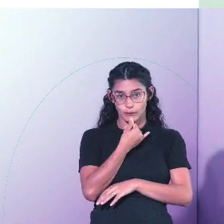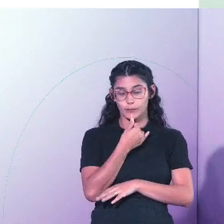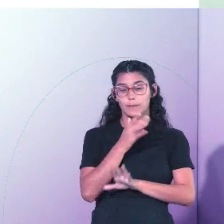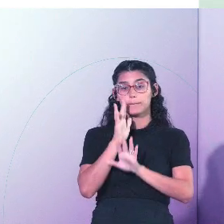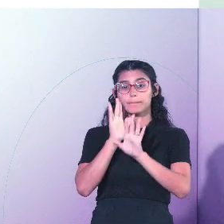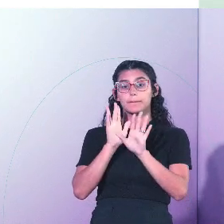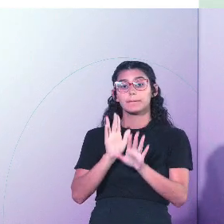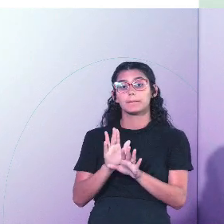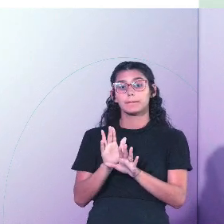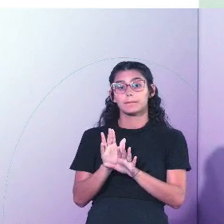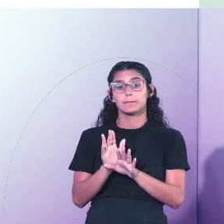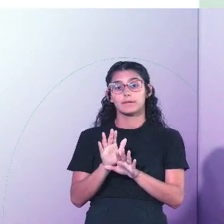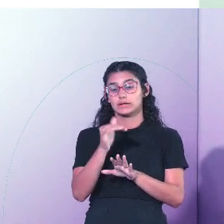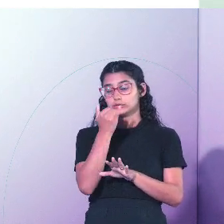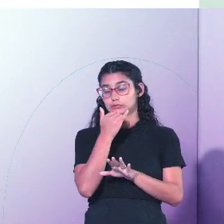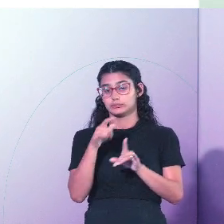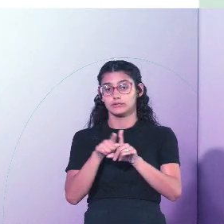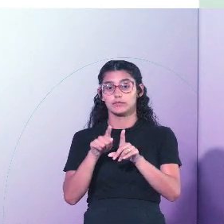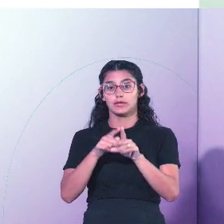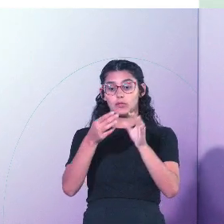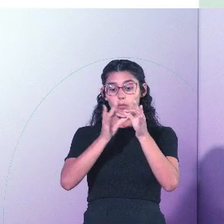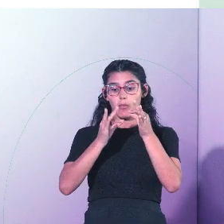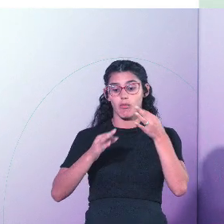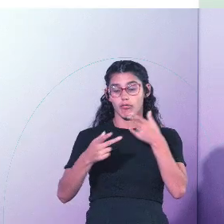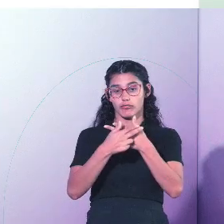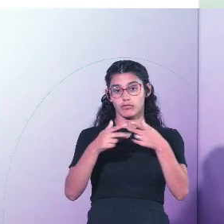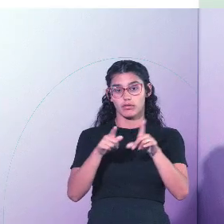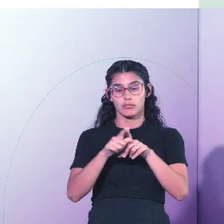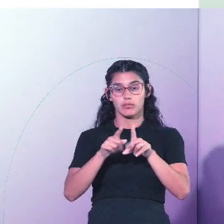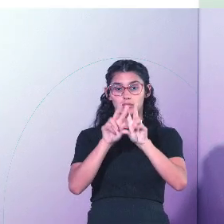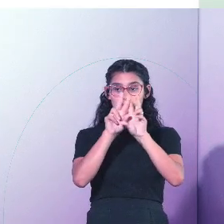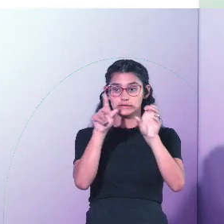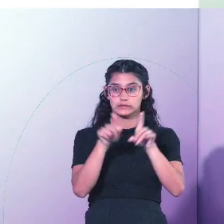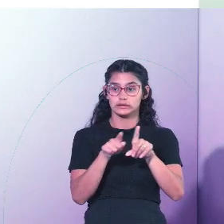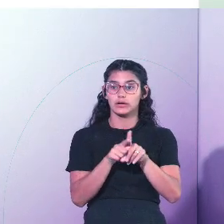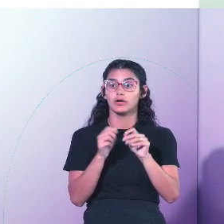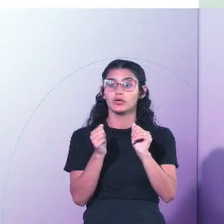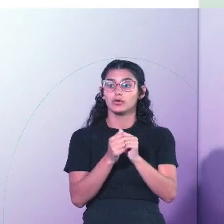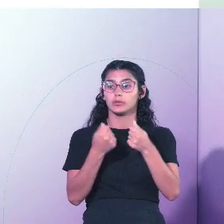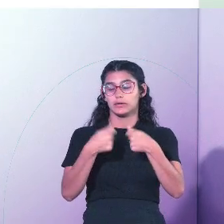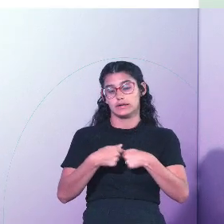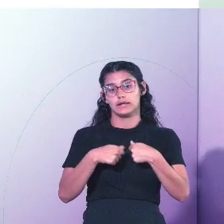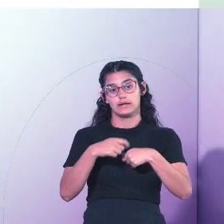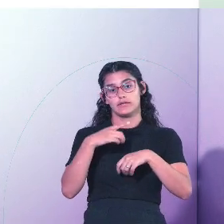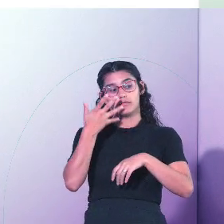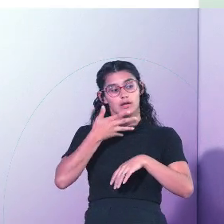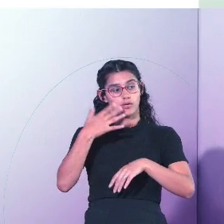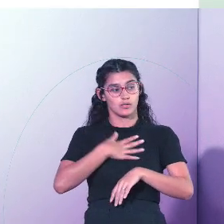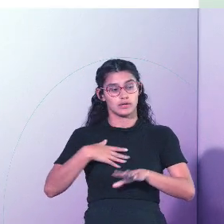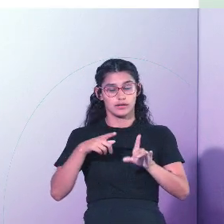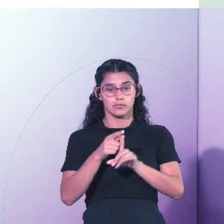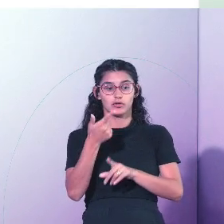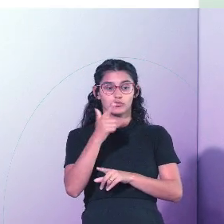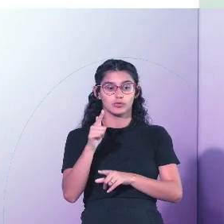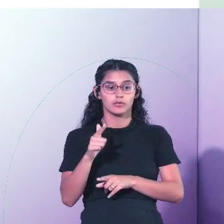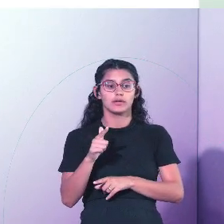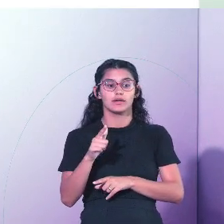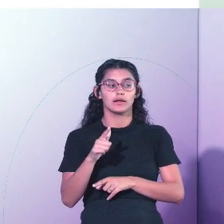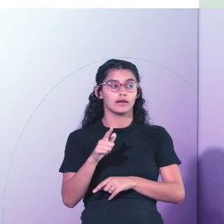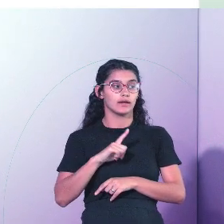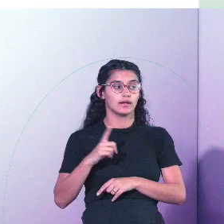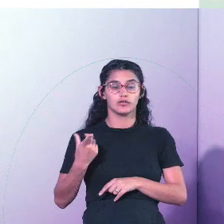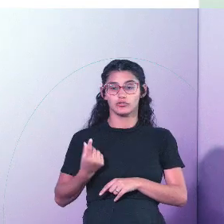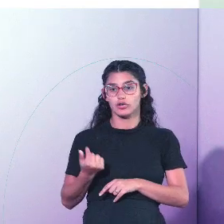aqui o tempo realmente era curto para muita coisa. Então, a ATS eu chamaria de um mal necessário. A gente gostaria de não ter, gostaria de ter